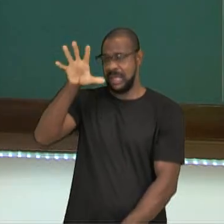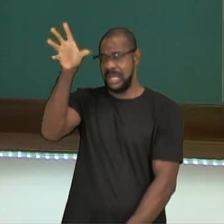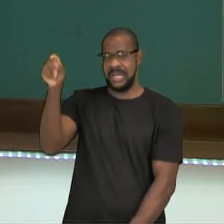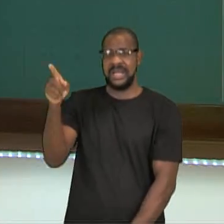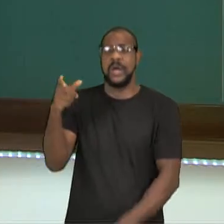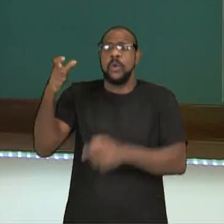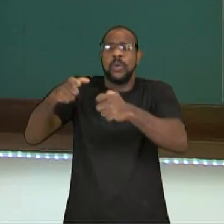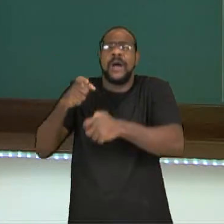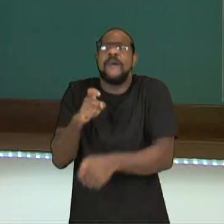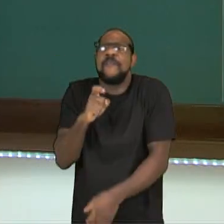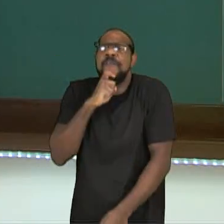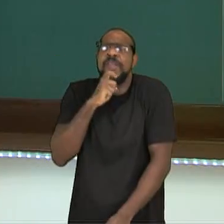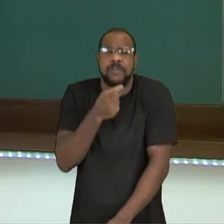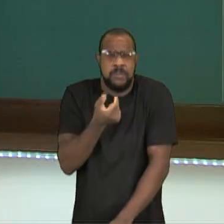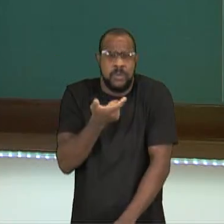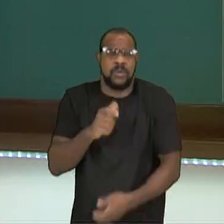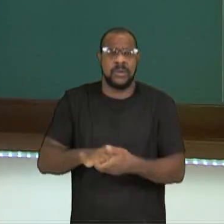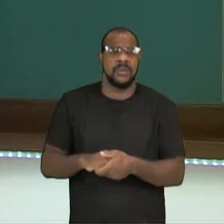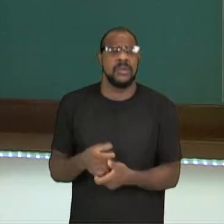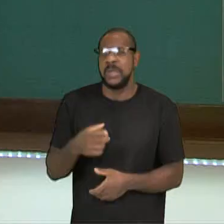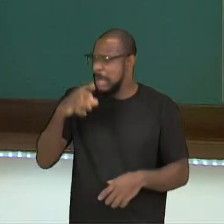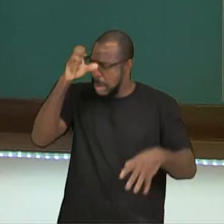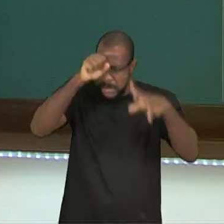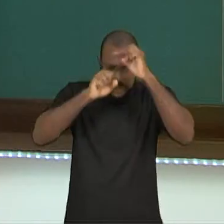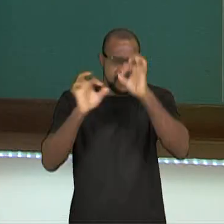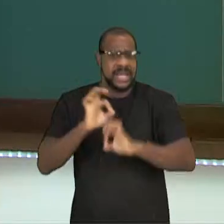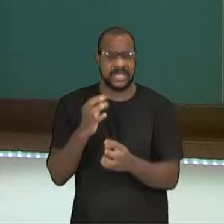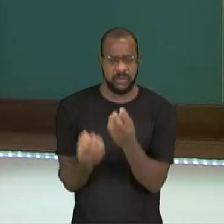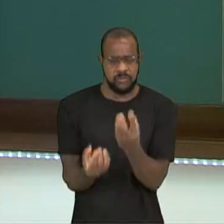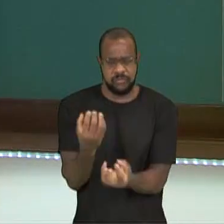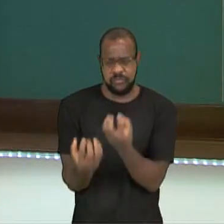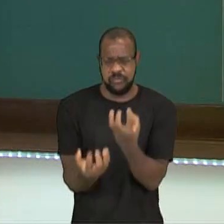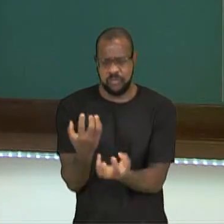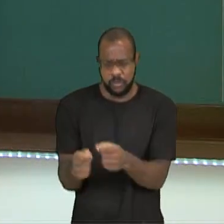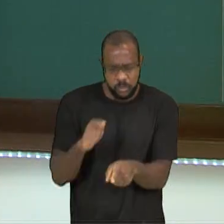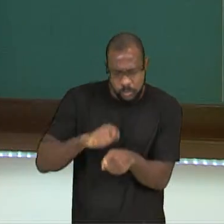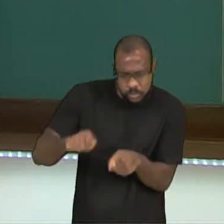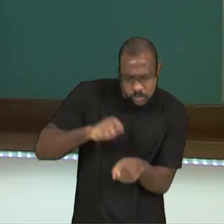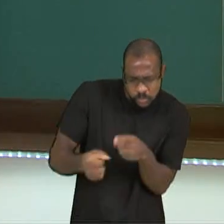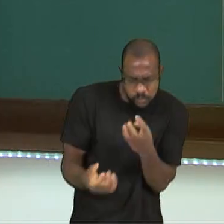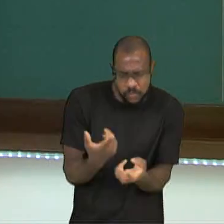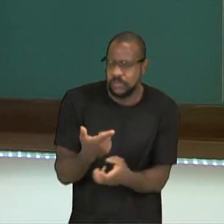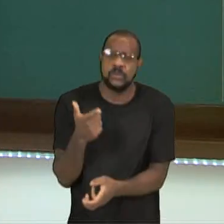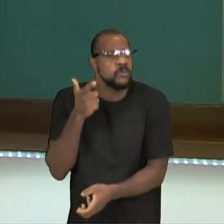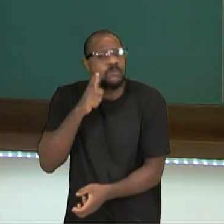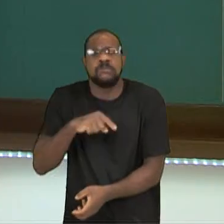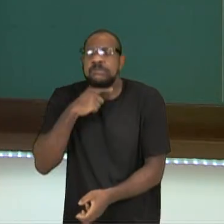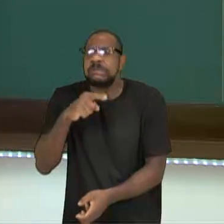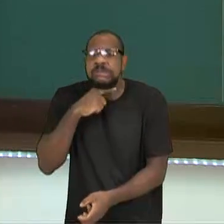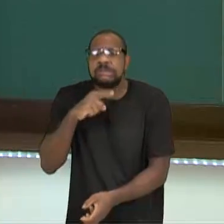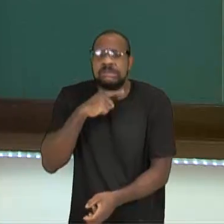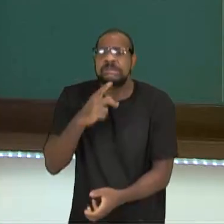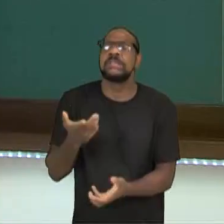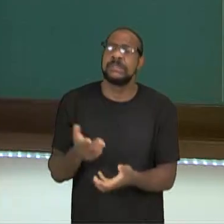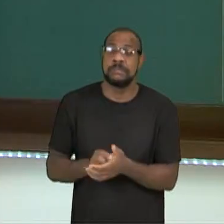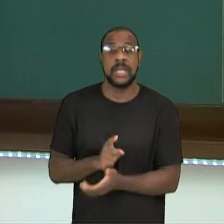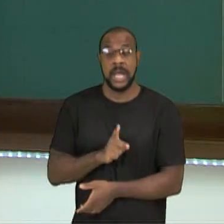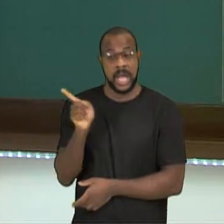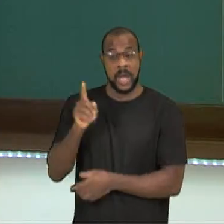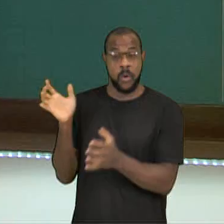mais frias, não aprenderam a dominar o fogo, eles tinham muita dificuldade com o fogo, mas eram muito fortes